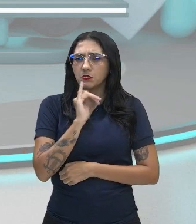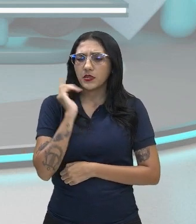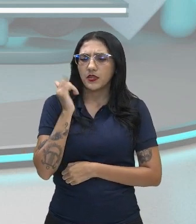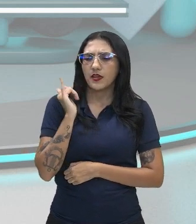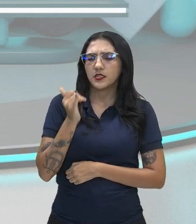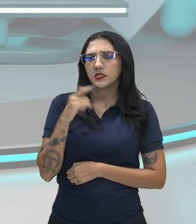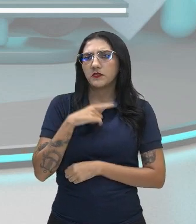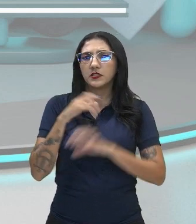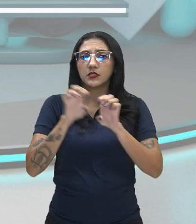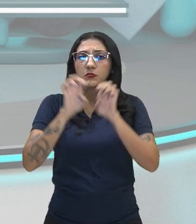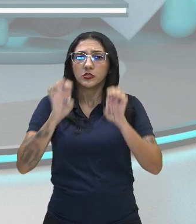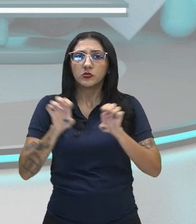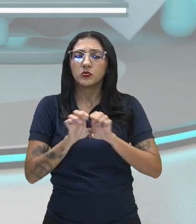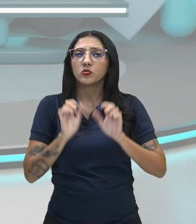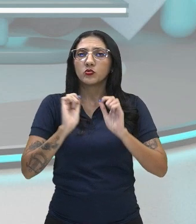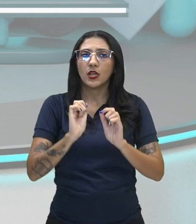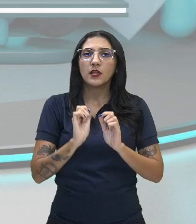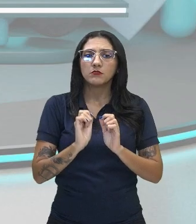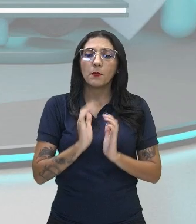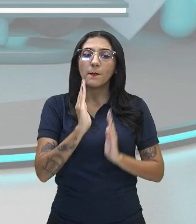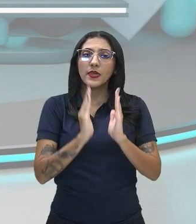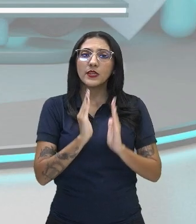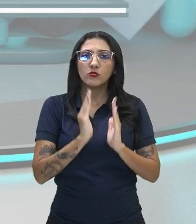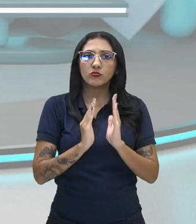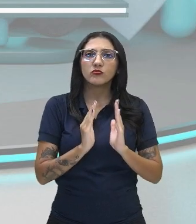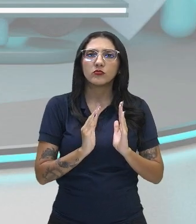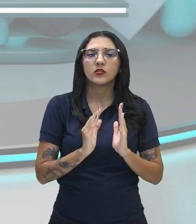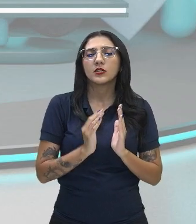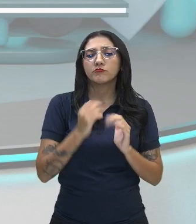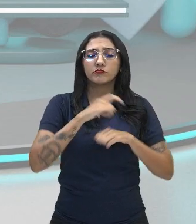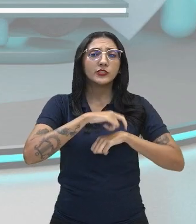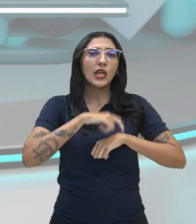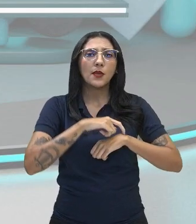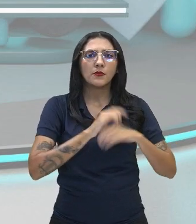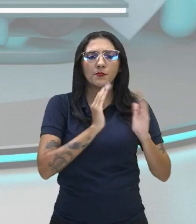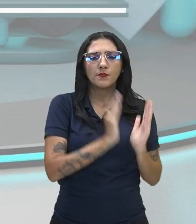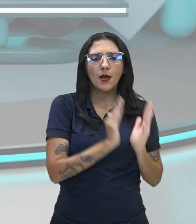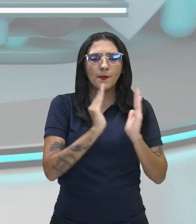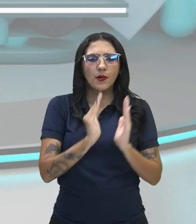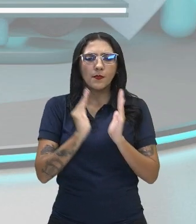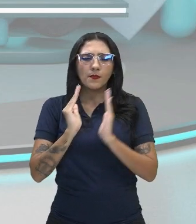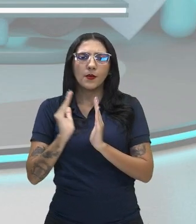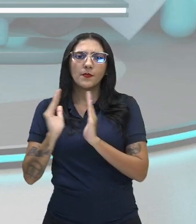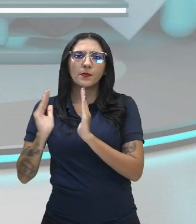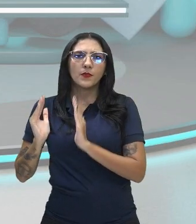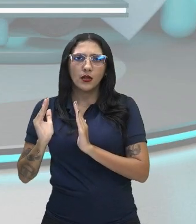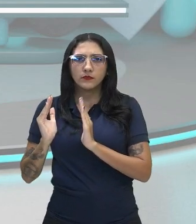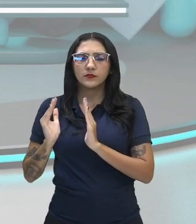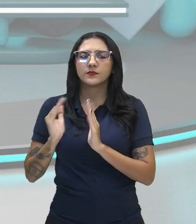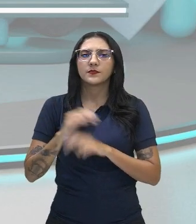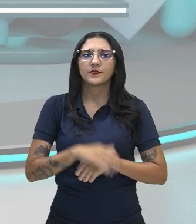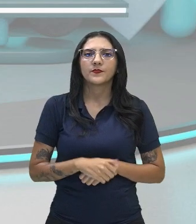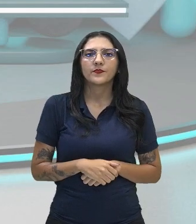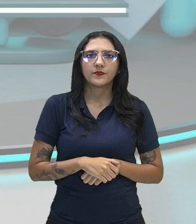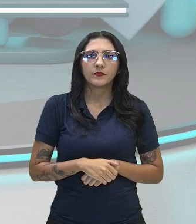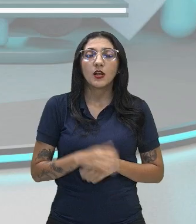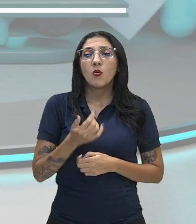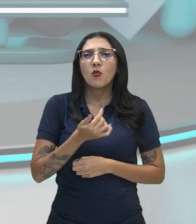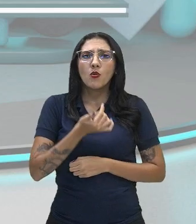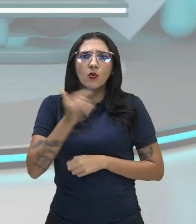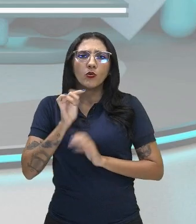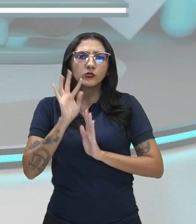uma estrutura cronológica, né? Datada no tempo. Enquanto um